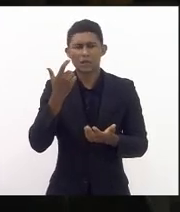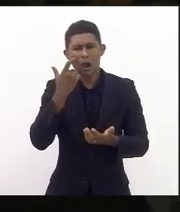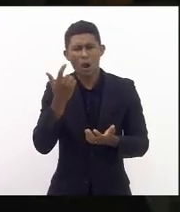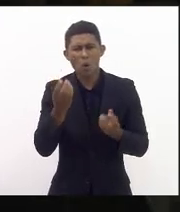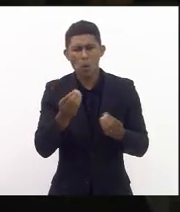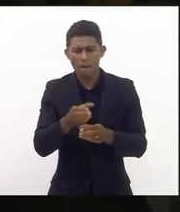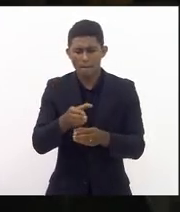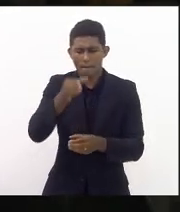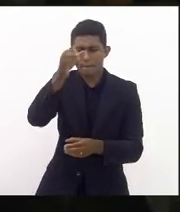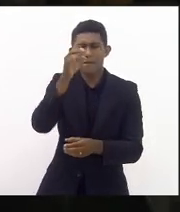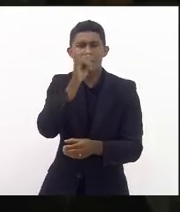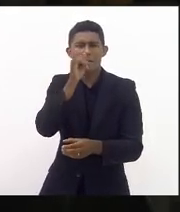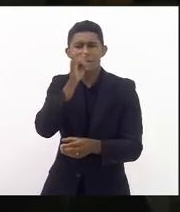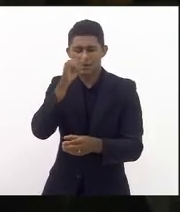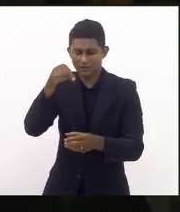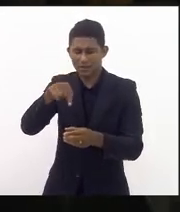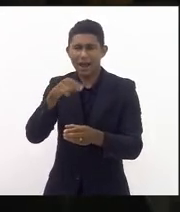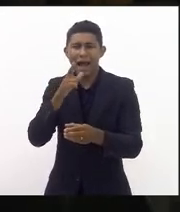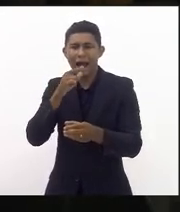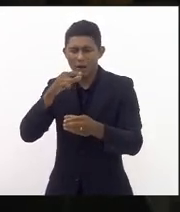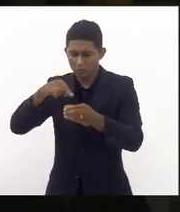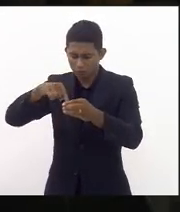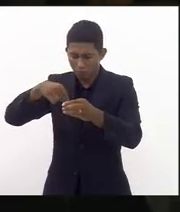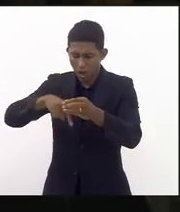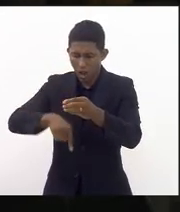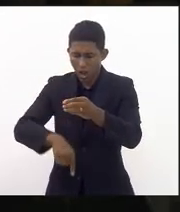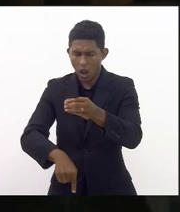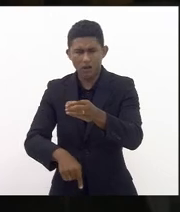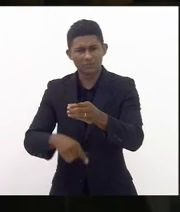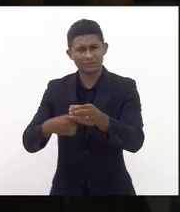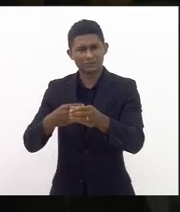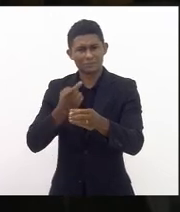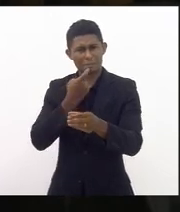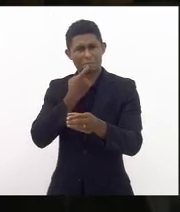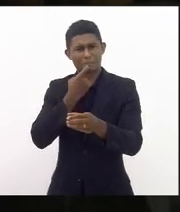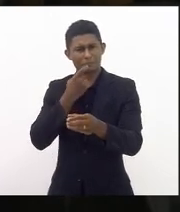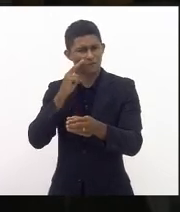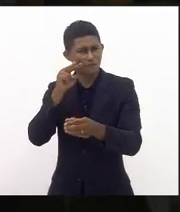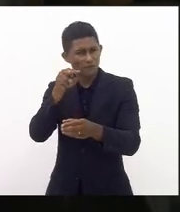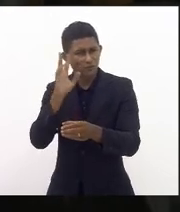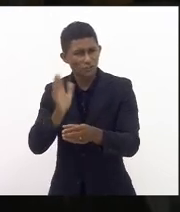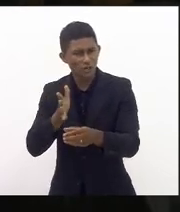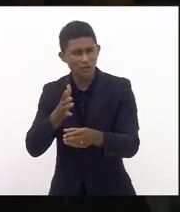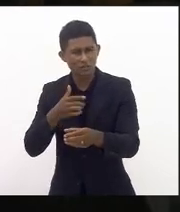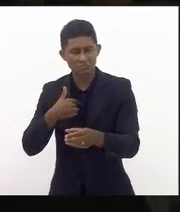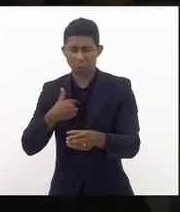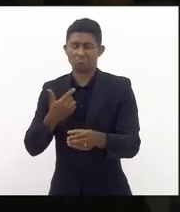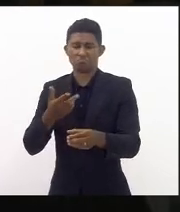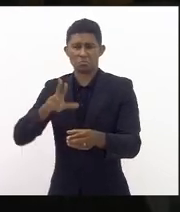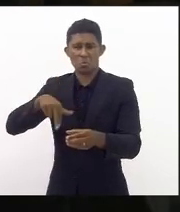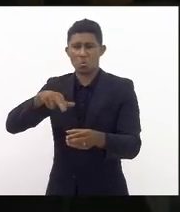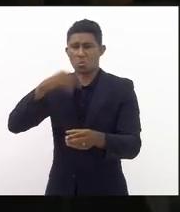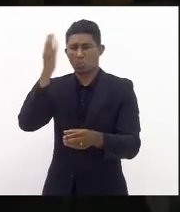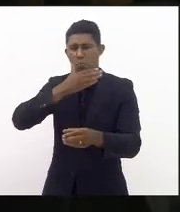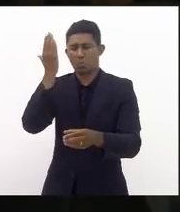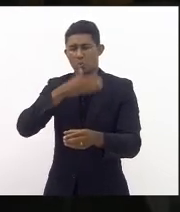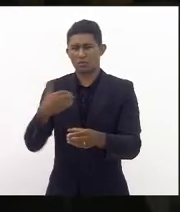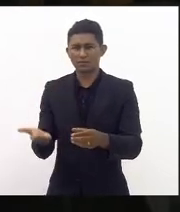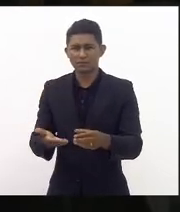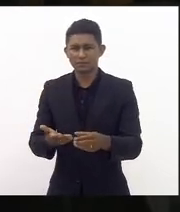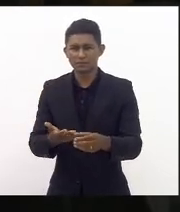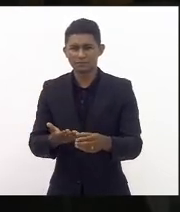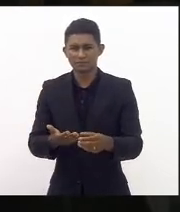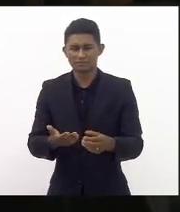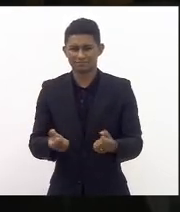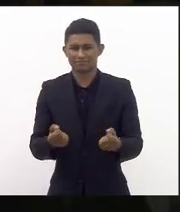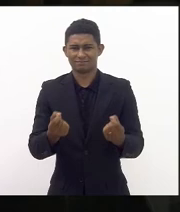Mas é esse o projeto. Com espaçamentos na ordem de 500 metros. É muito